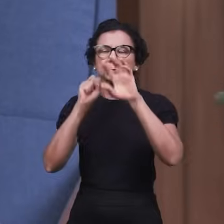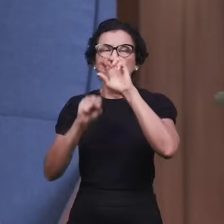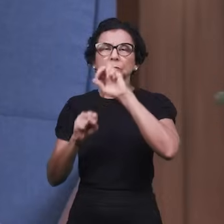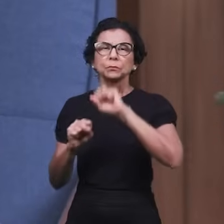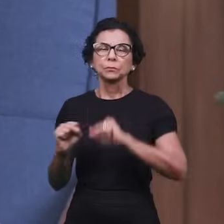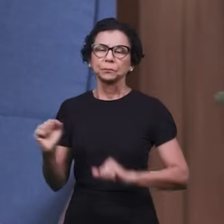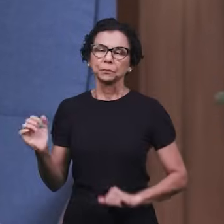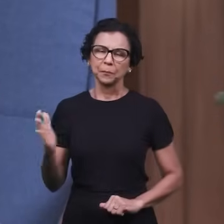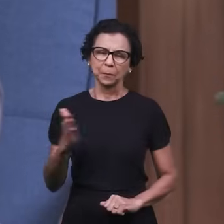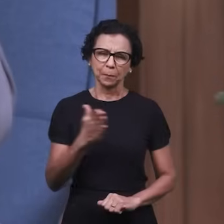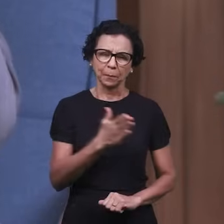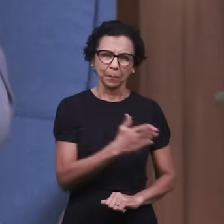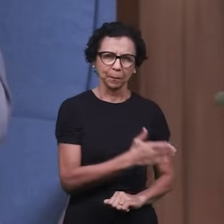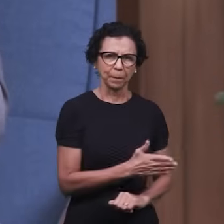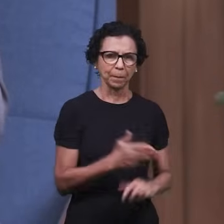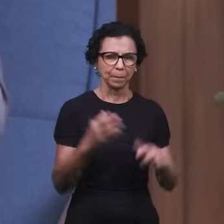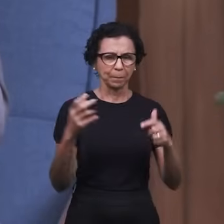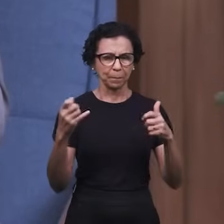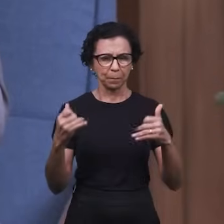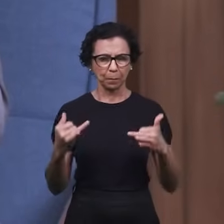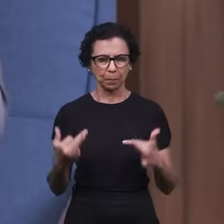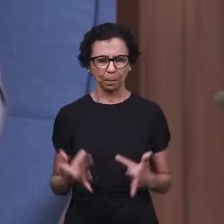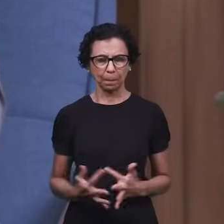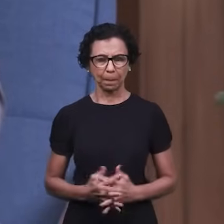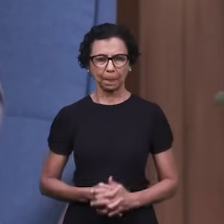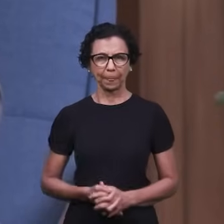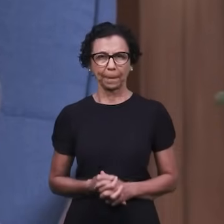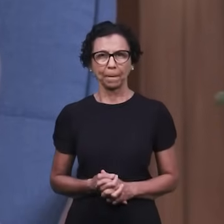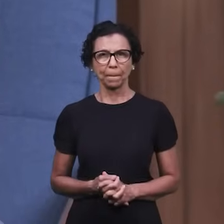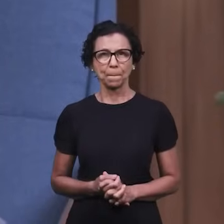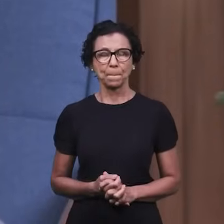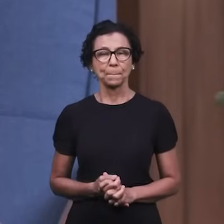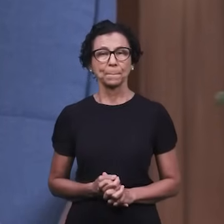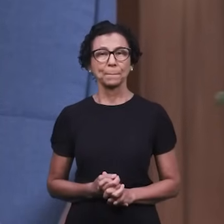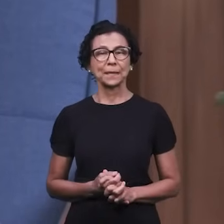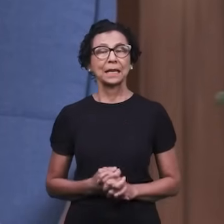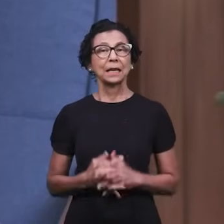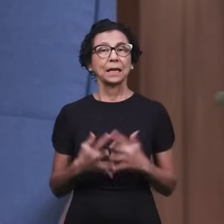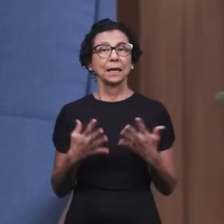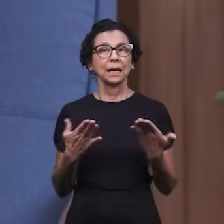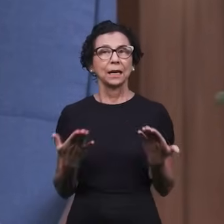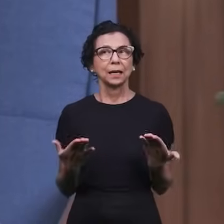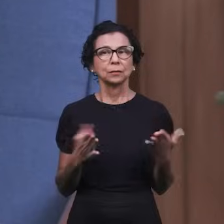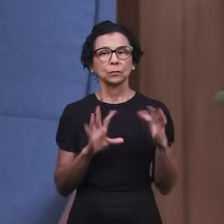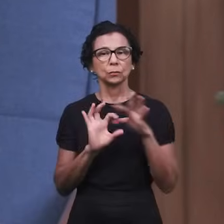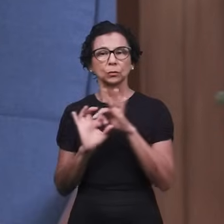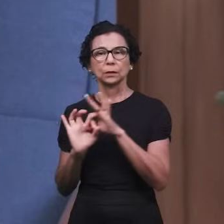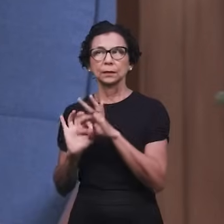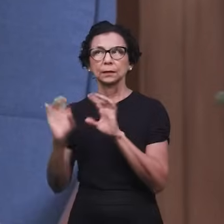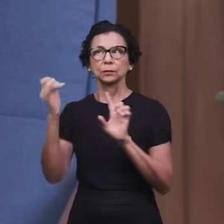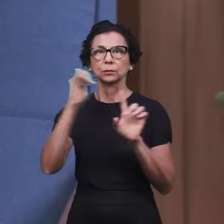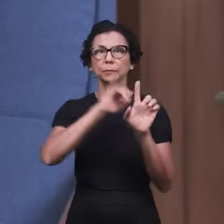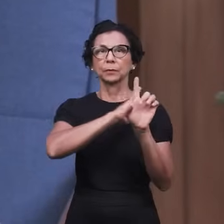resposta uma noiva, uma figura profética